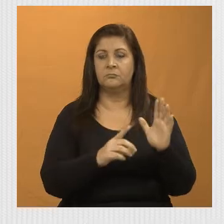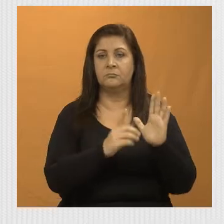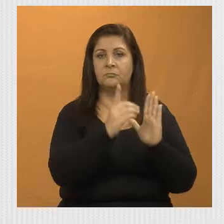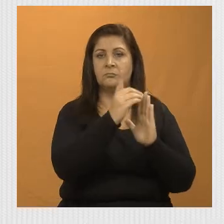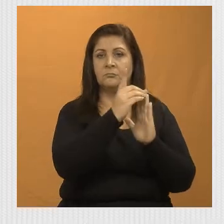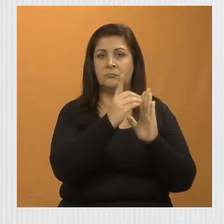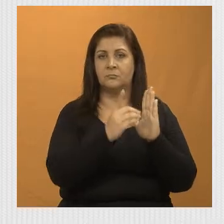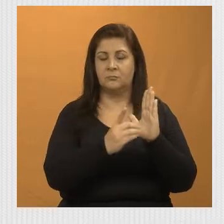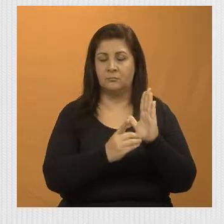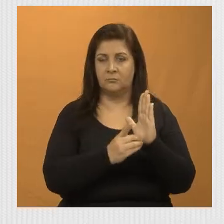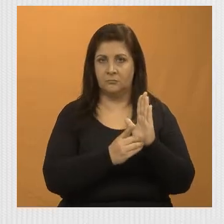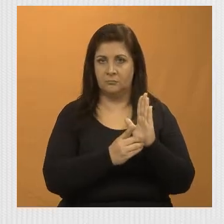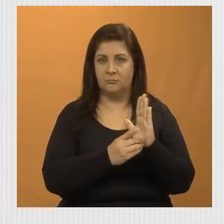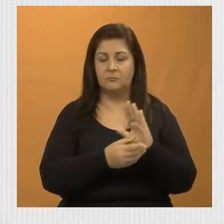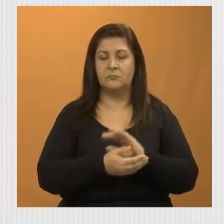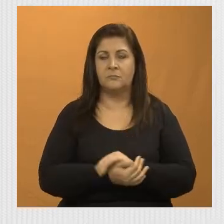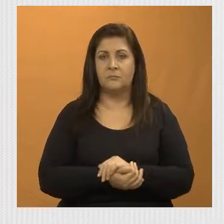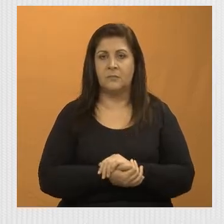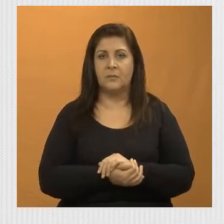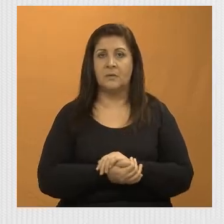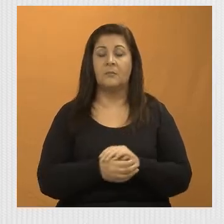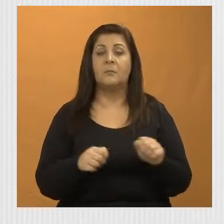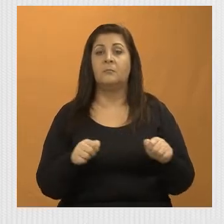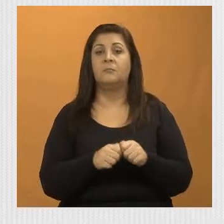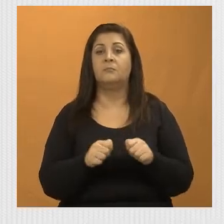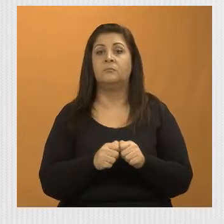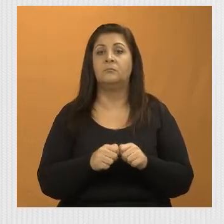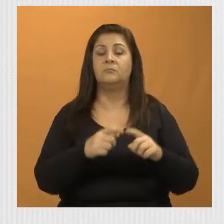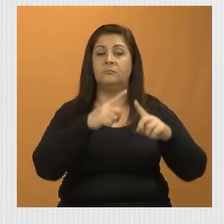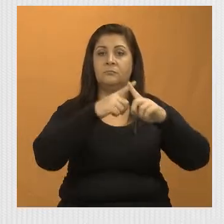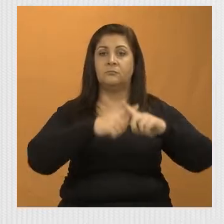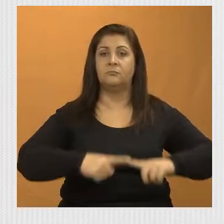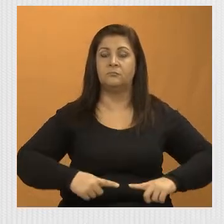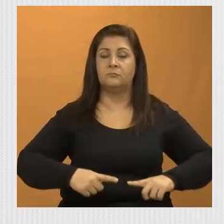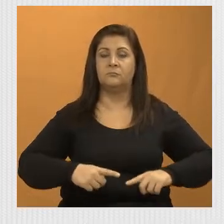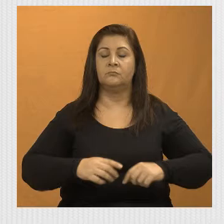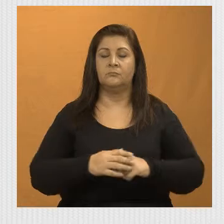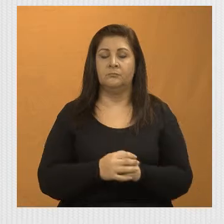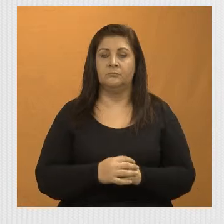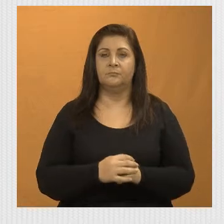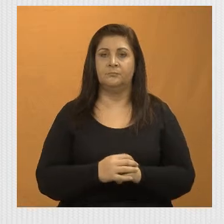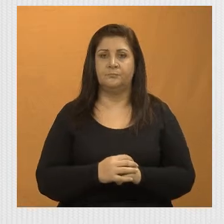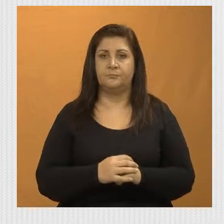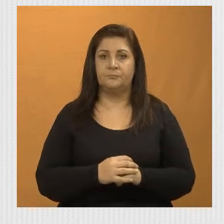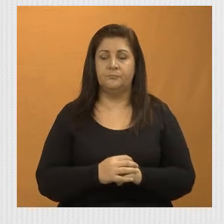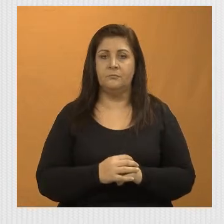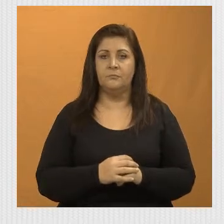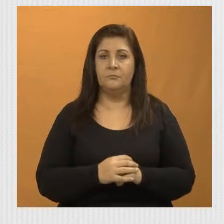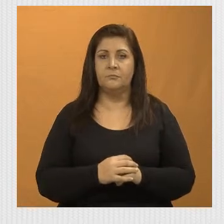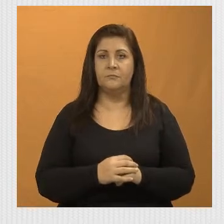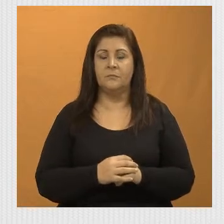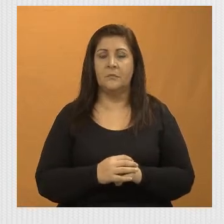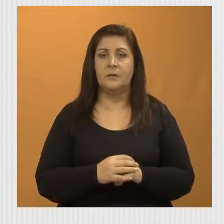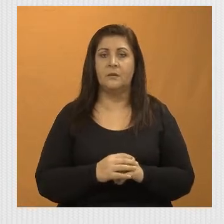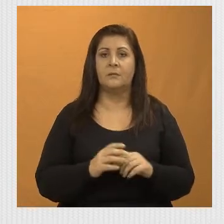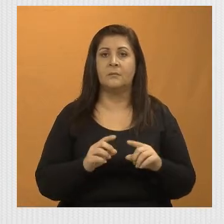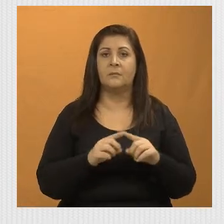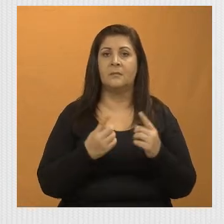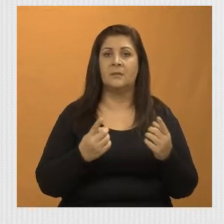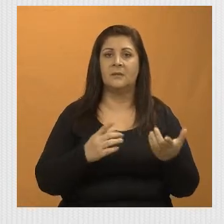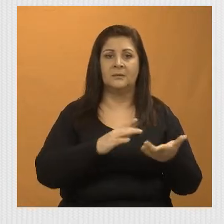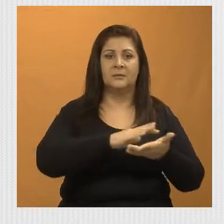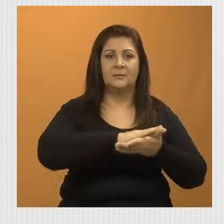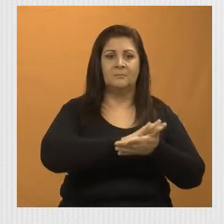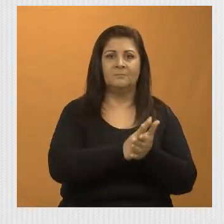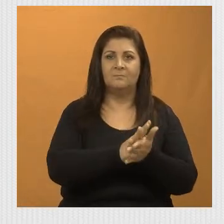José Esporte Clube para a disputa do jogo contra o Guarani. Ocasião esta que foi destruído o estádio